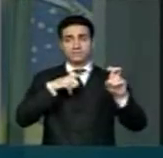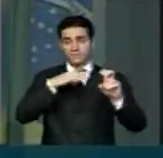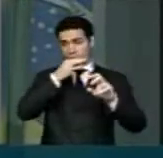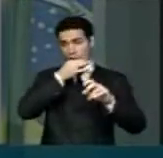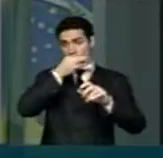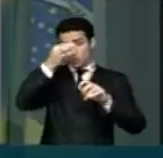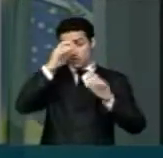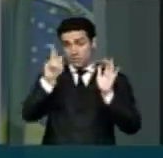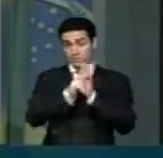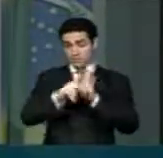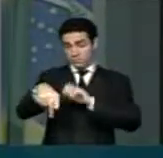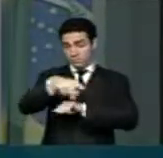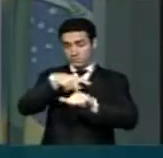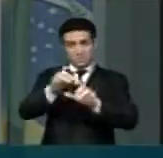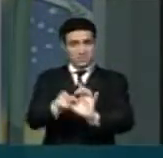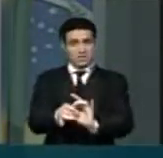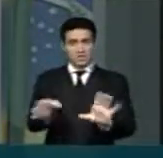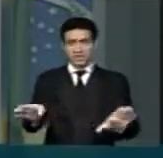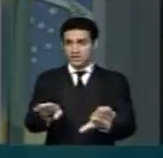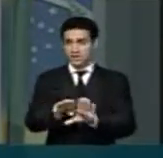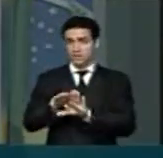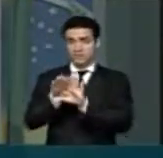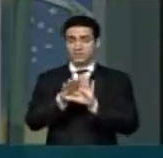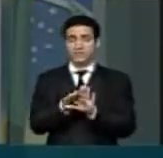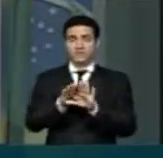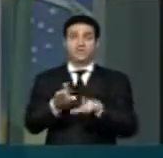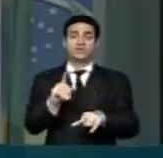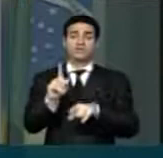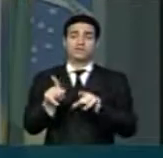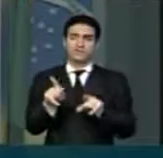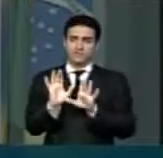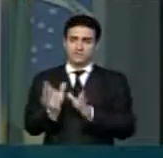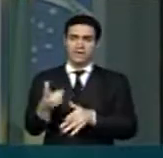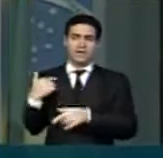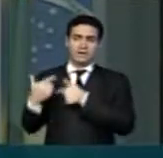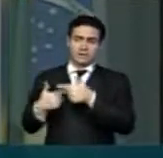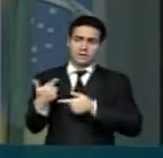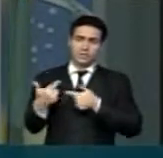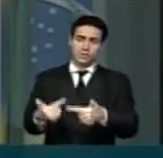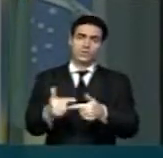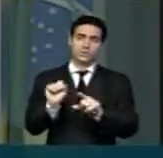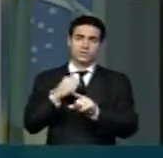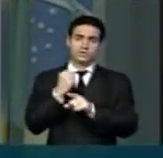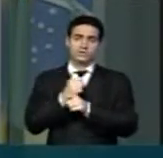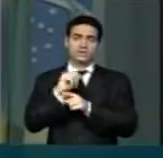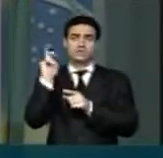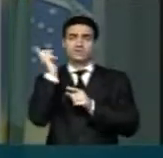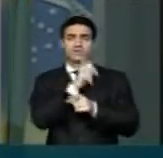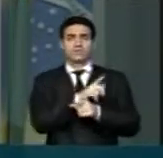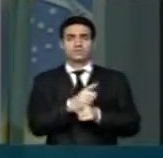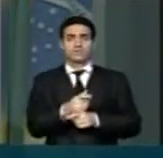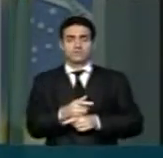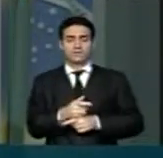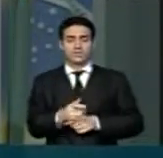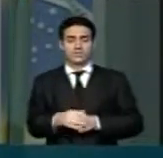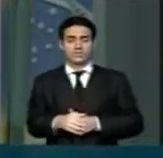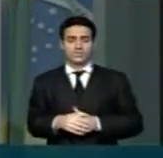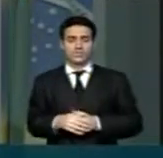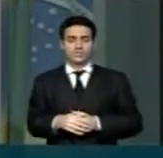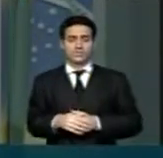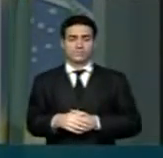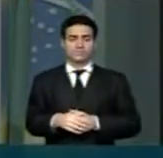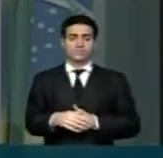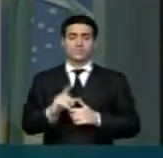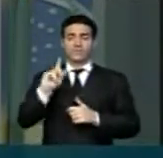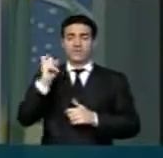Estado pleno de direito que por décadas a sociedade lutou, e lutou muito, para conquistar.